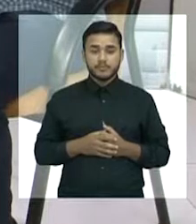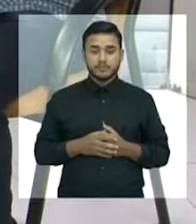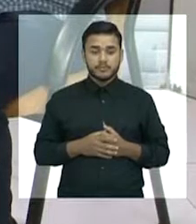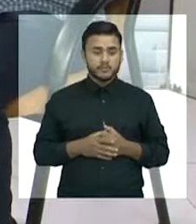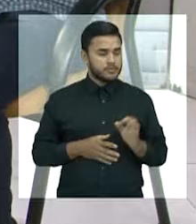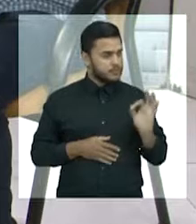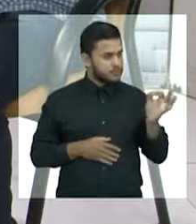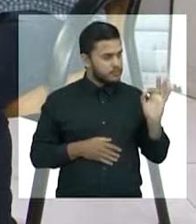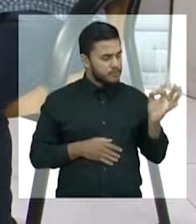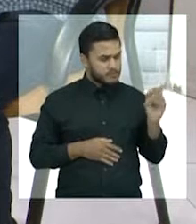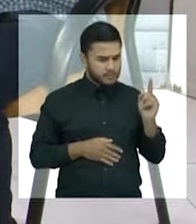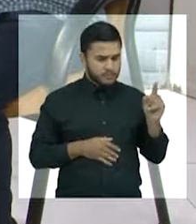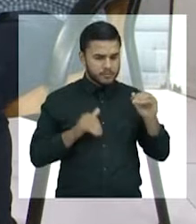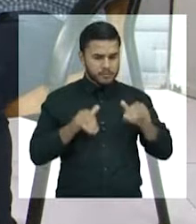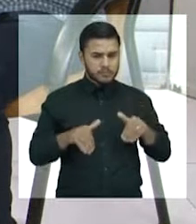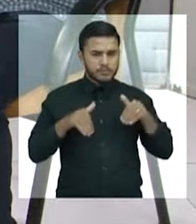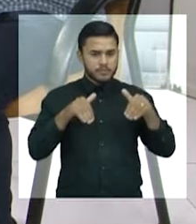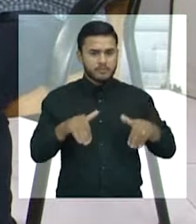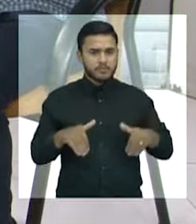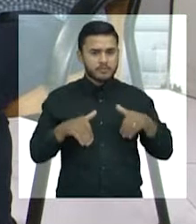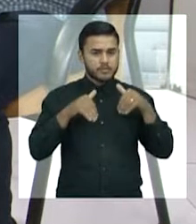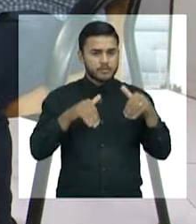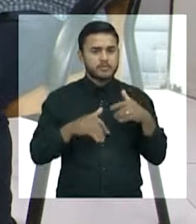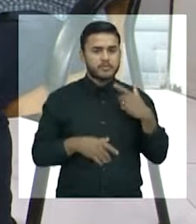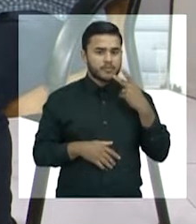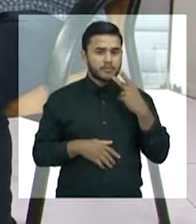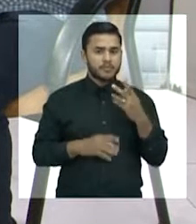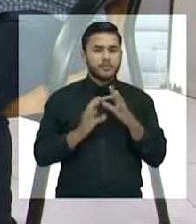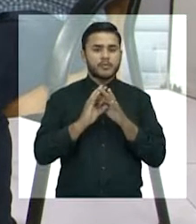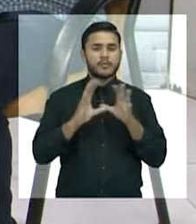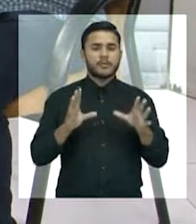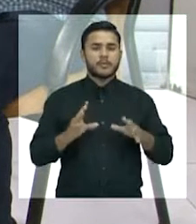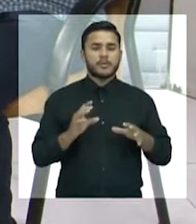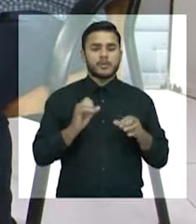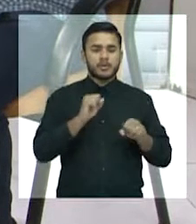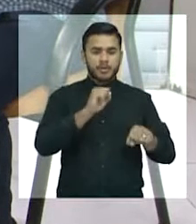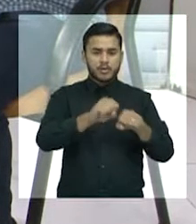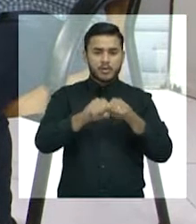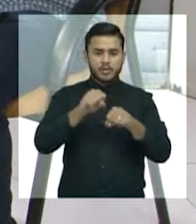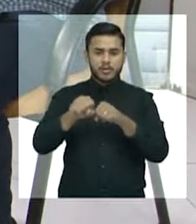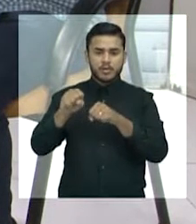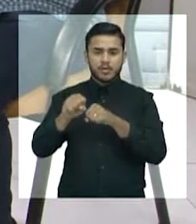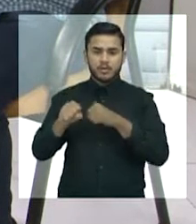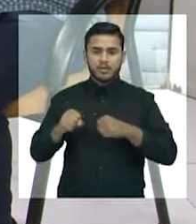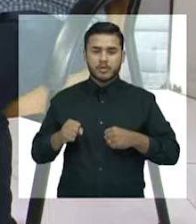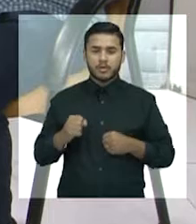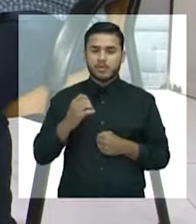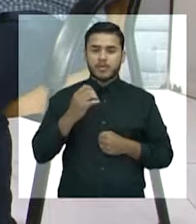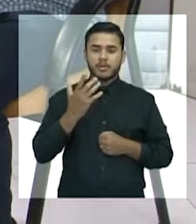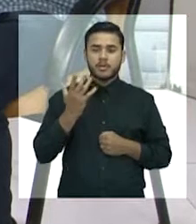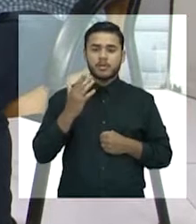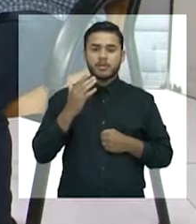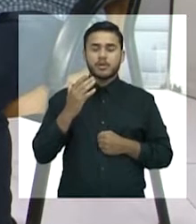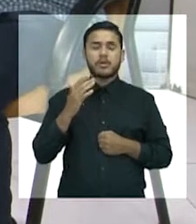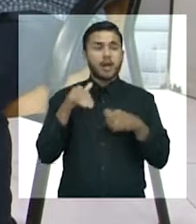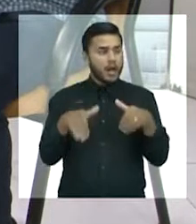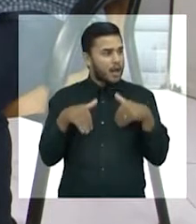falando em Austrália, teve um período que eles autorizaram, assim, exterminaram milhares e milhares de cangurus